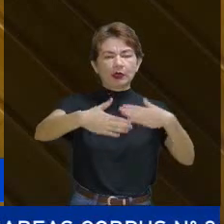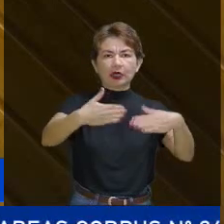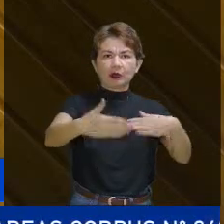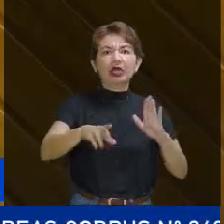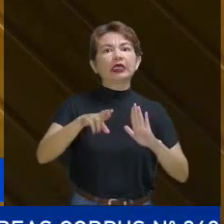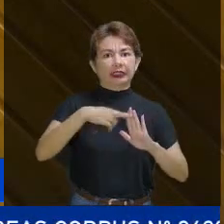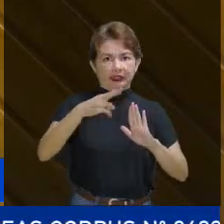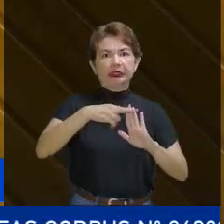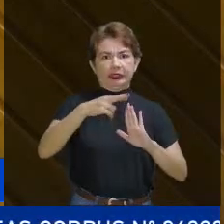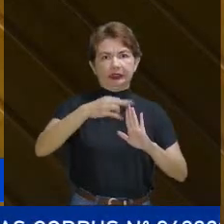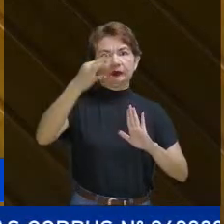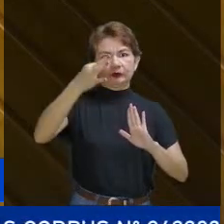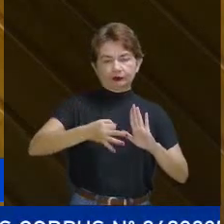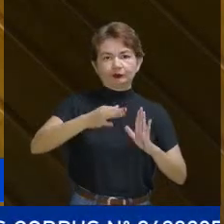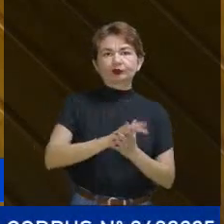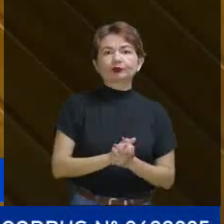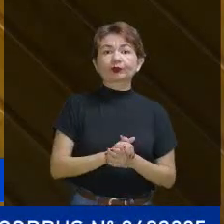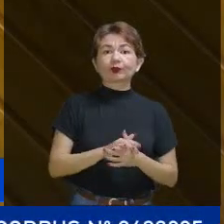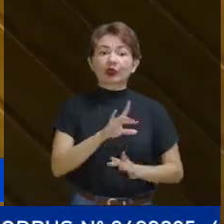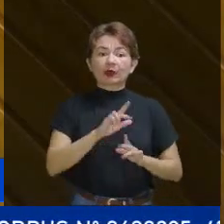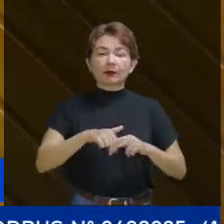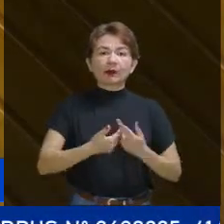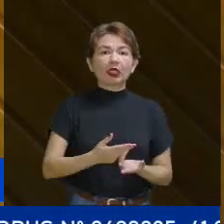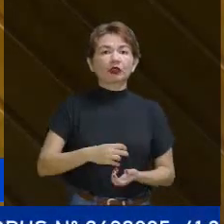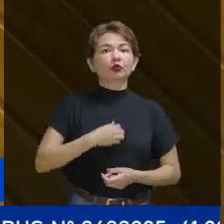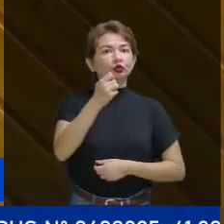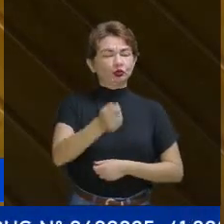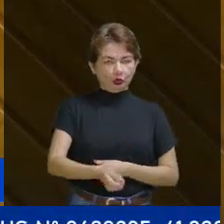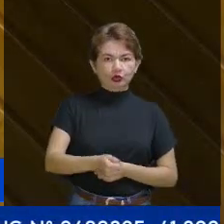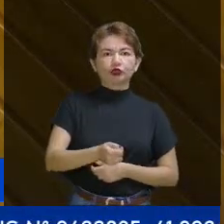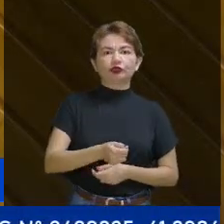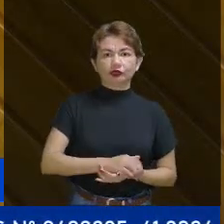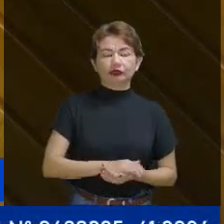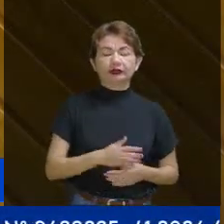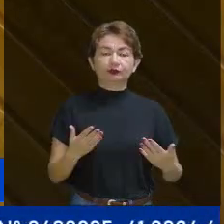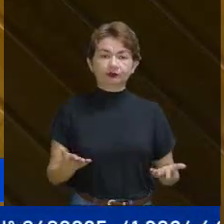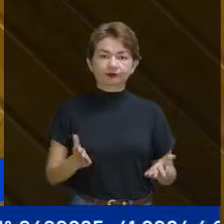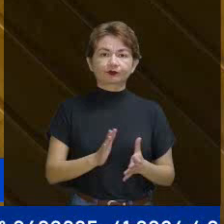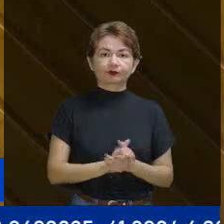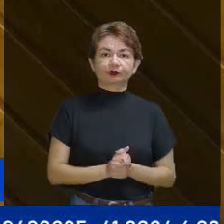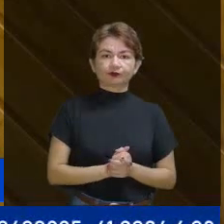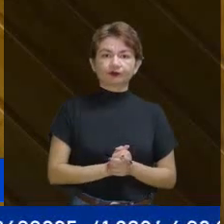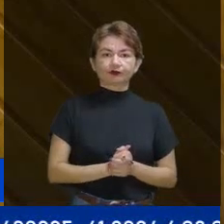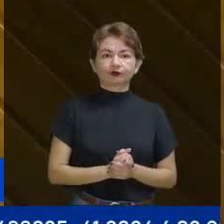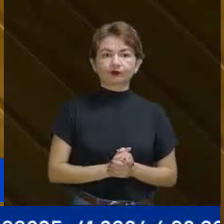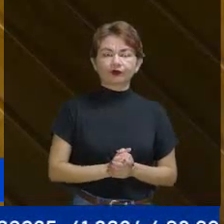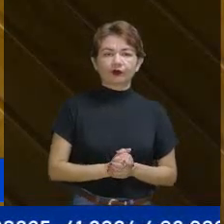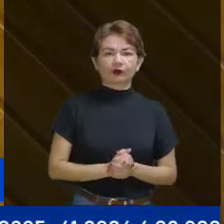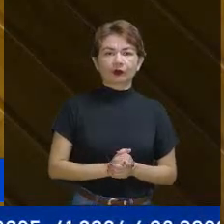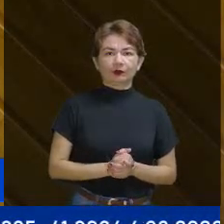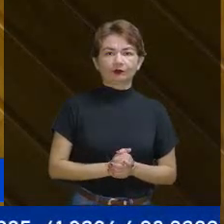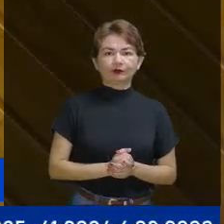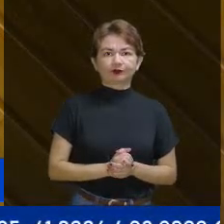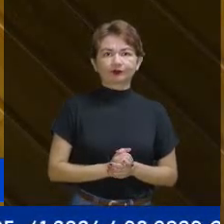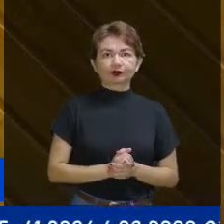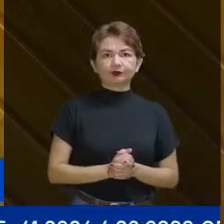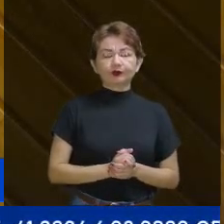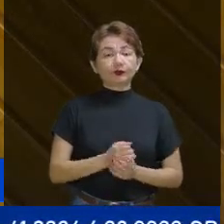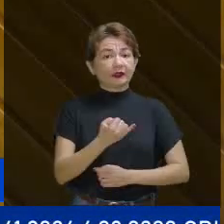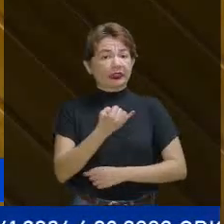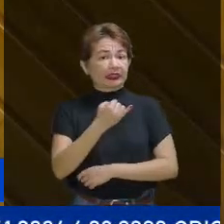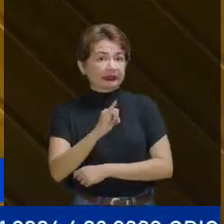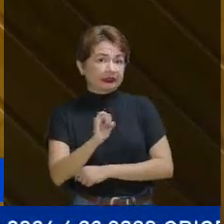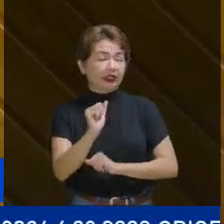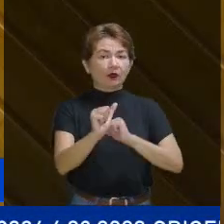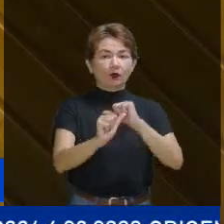está na resolução, pelo juiz de garantias. E veja, uma coisa, excelências, seria se